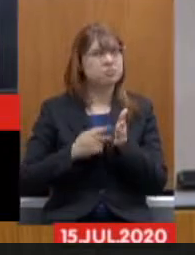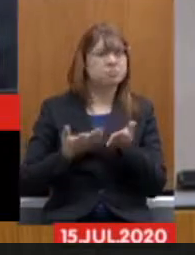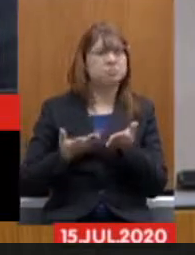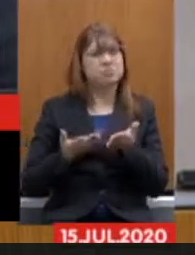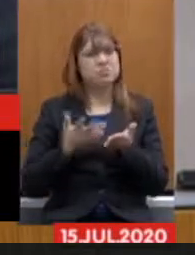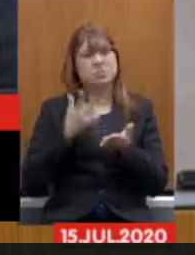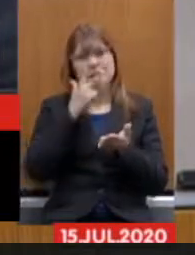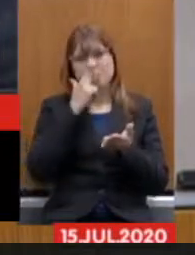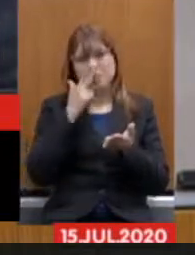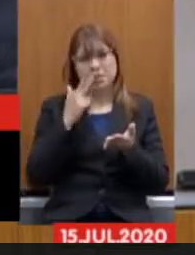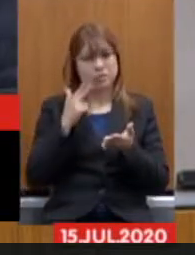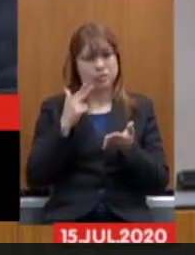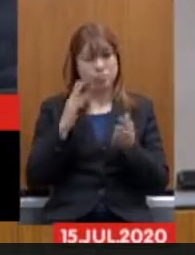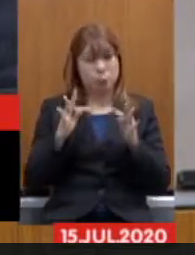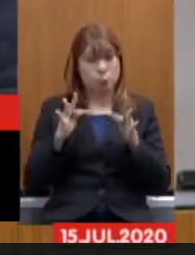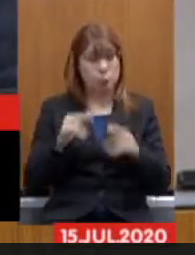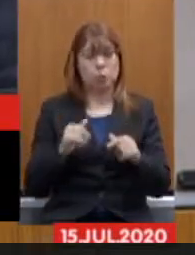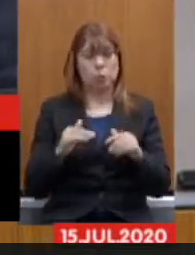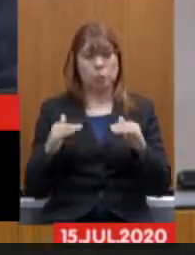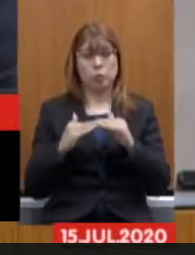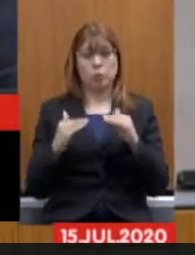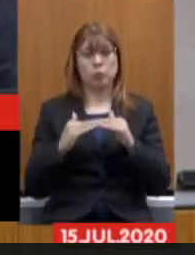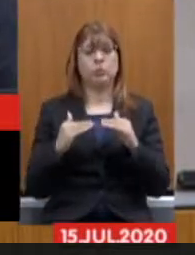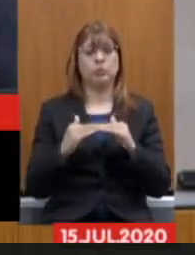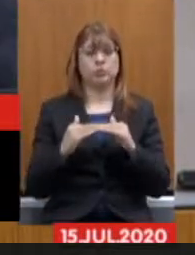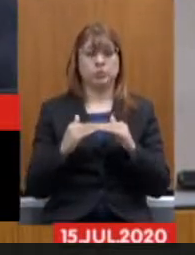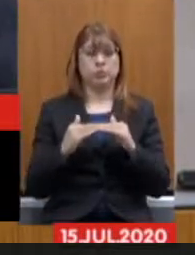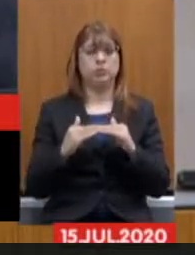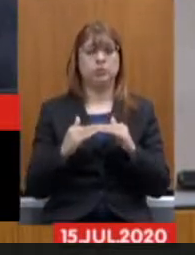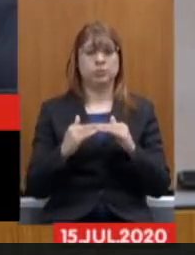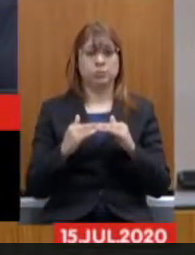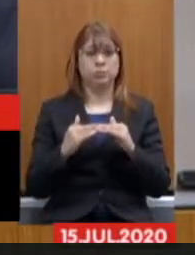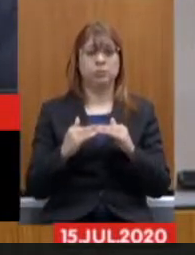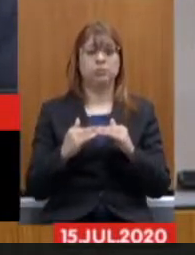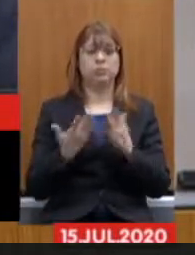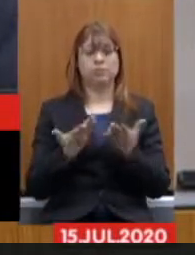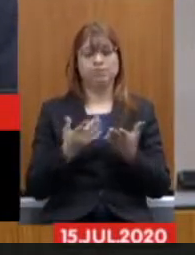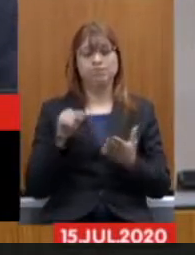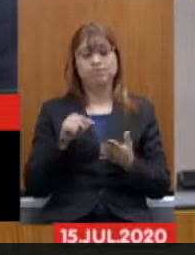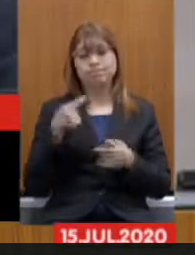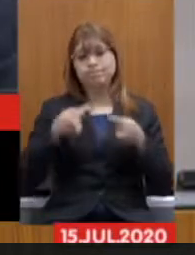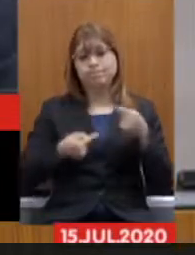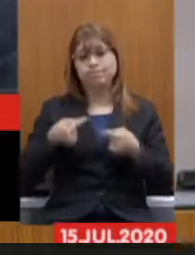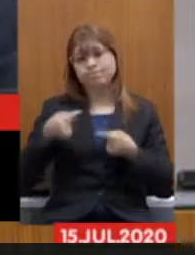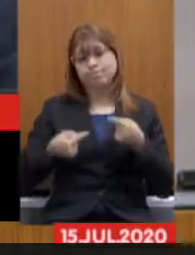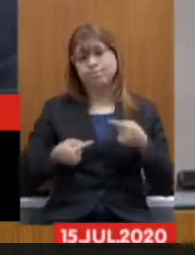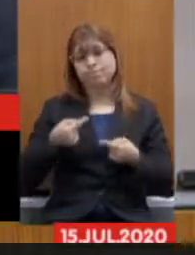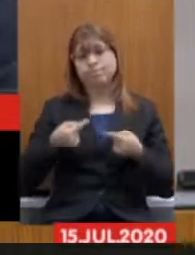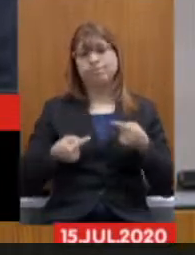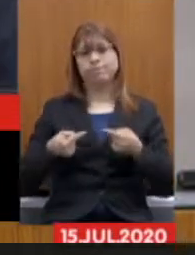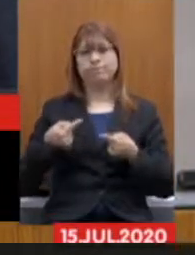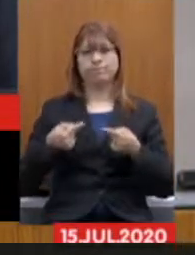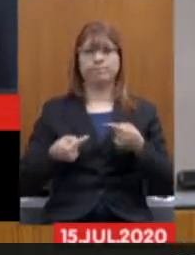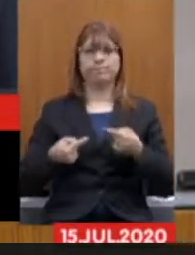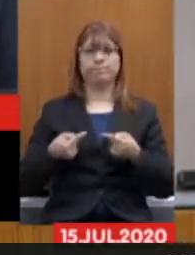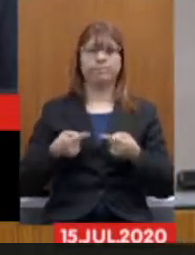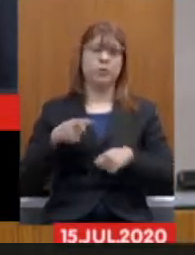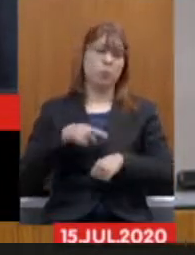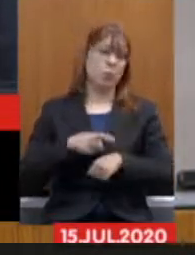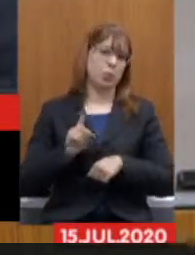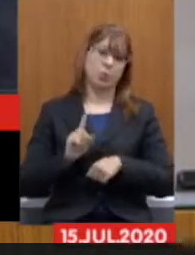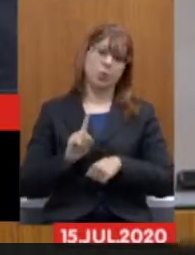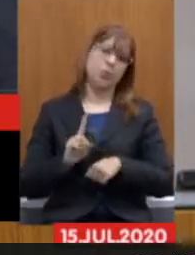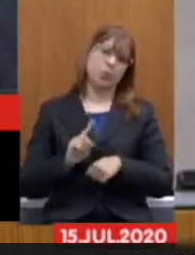praticamente consenso da inoportunidade do debate da matéria é neste momento em decorrência da